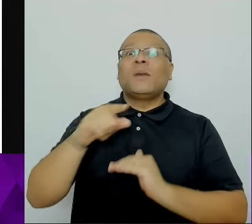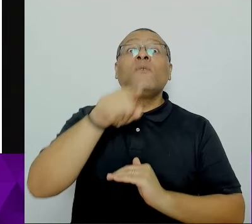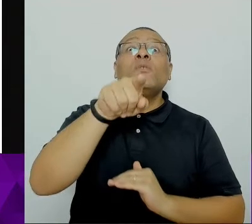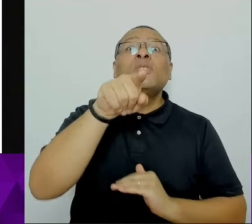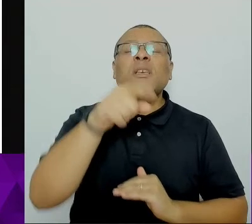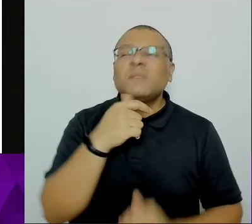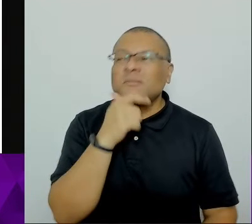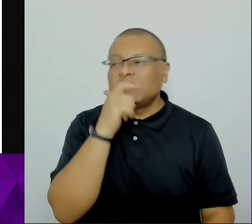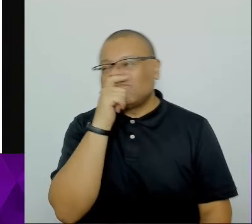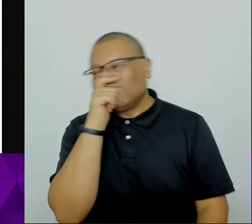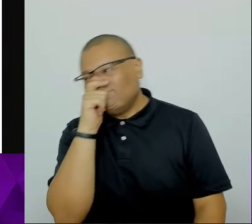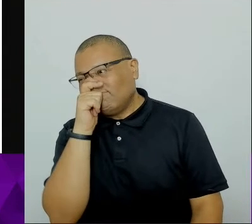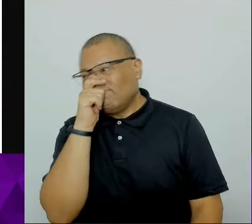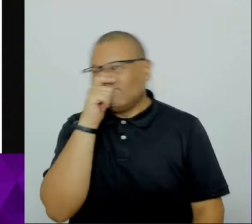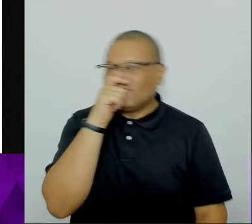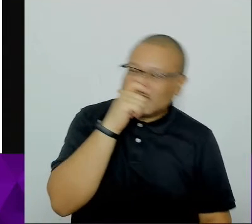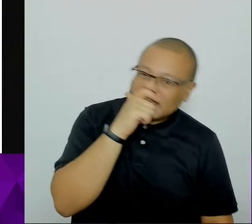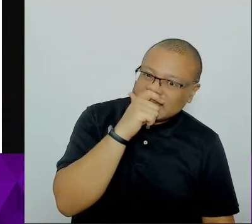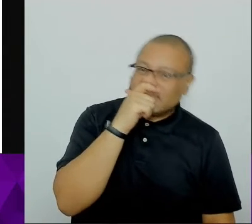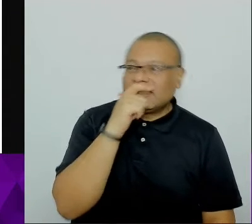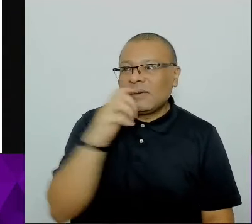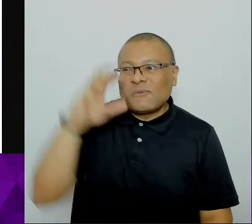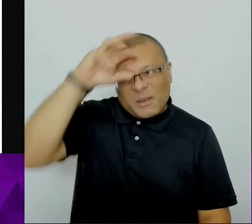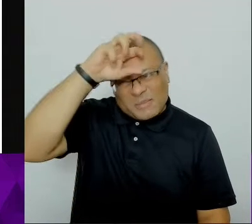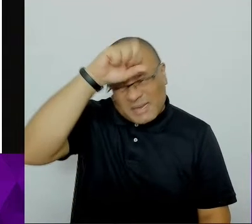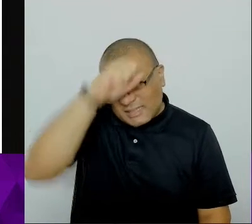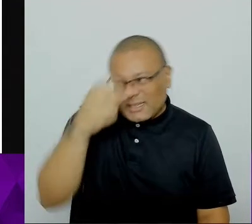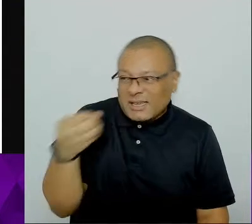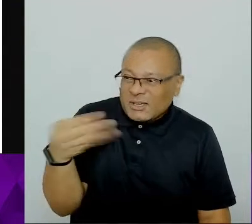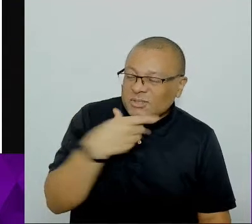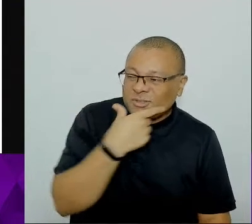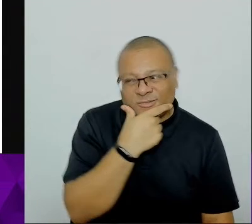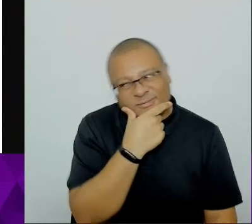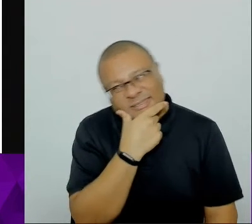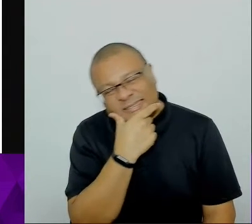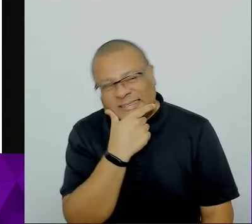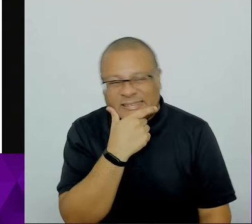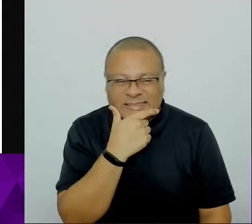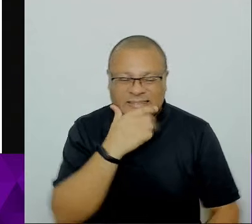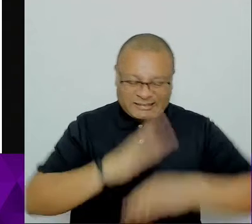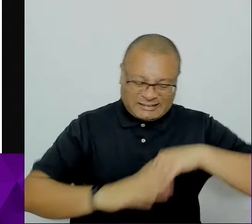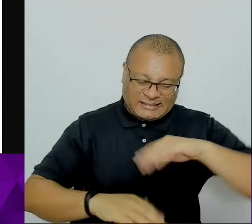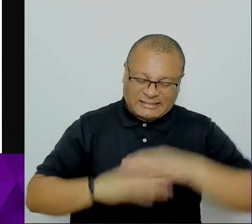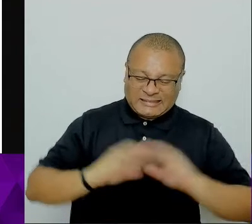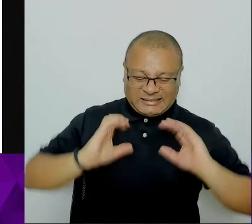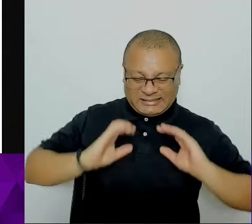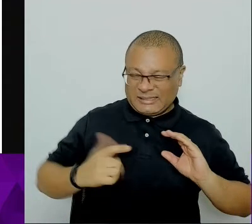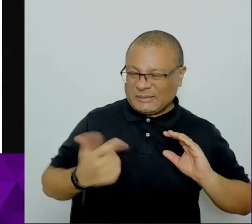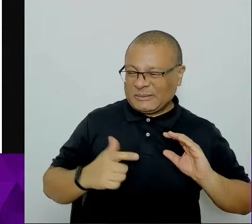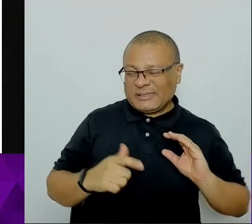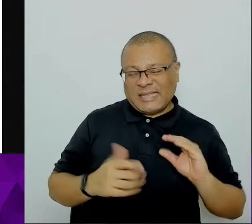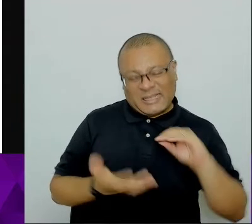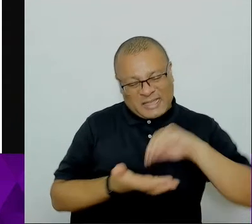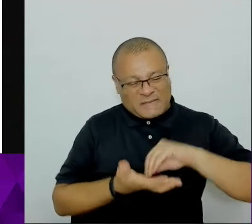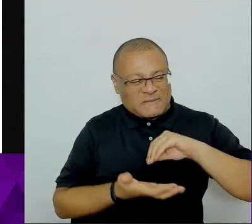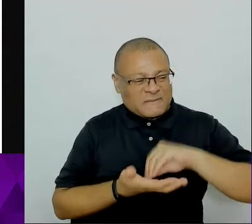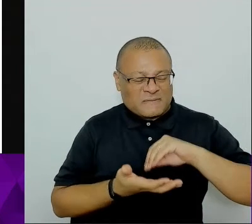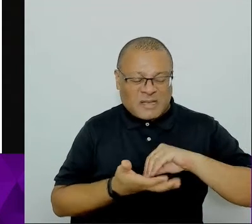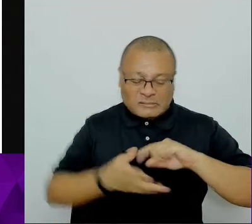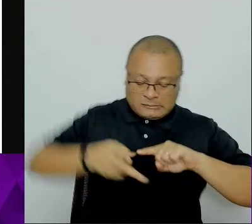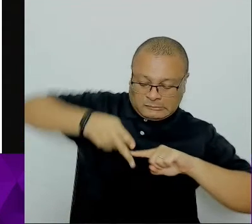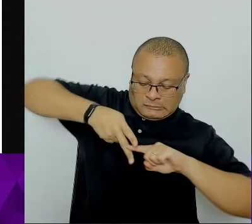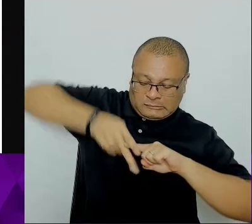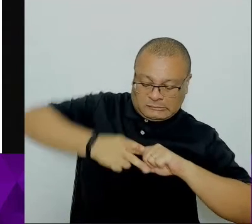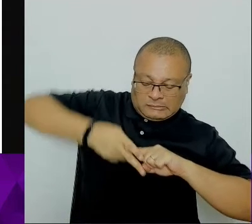fazer aquele crescimento, você vai ter que aprender algo novo, você vai ter que desenvolver uma habilidade que ela está meio ruinzinha ainda, ou você vai ter